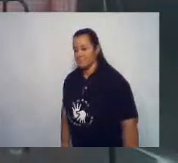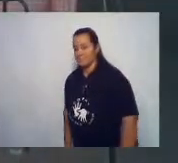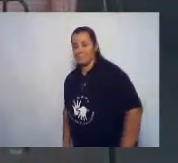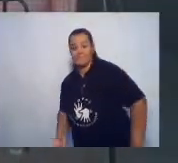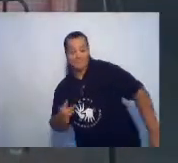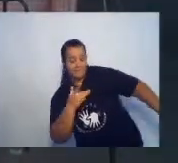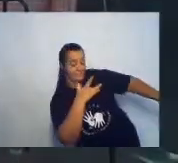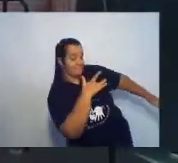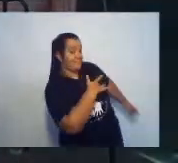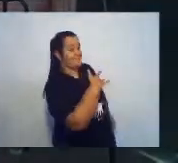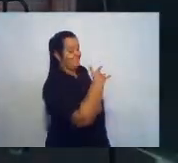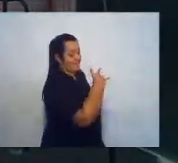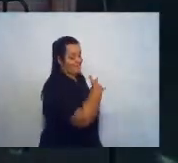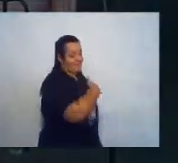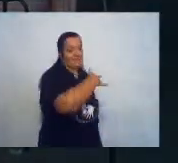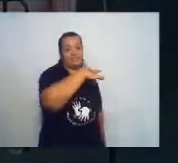boa.